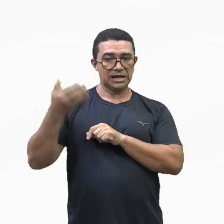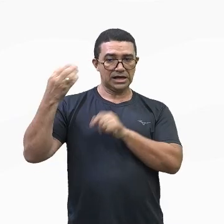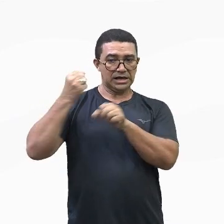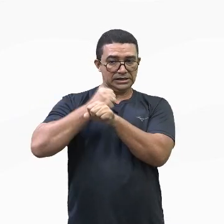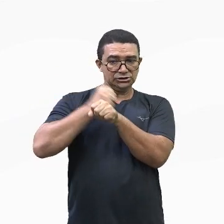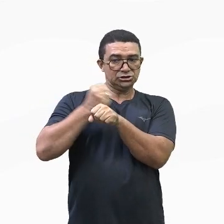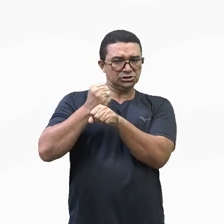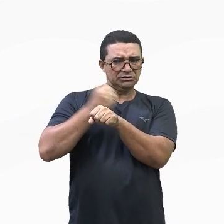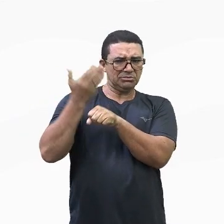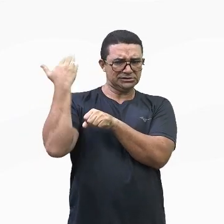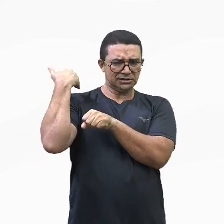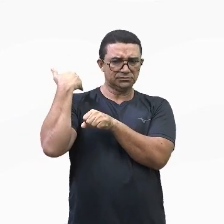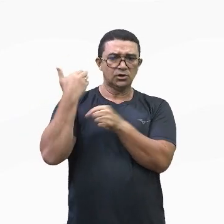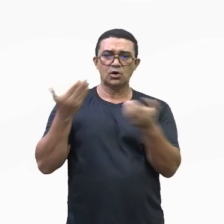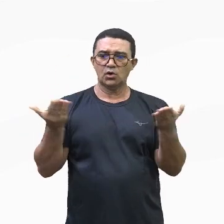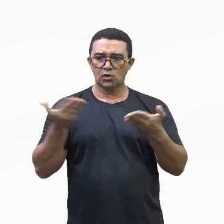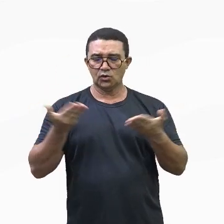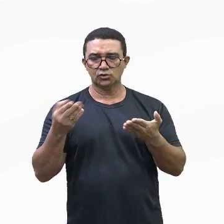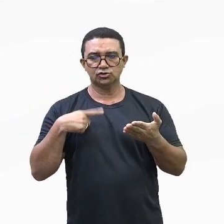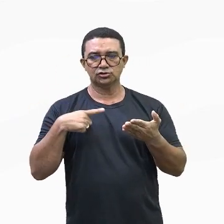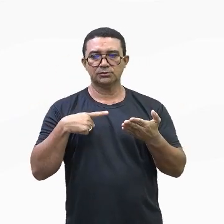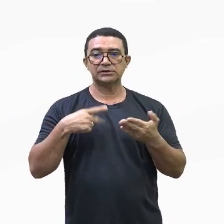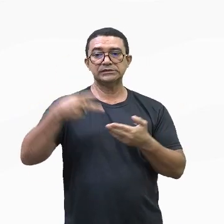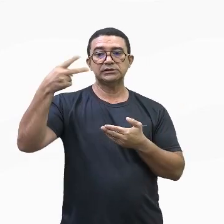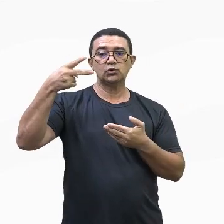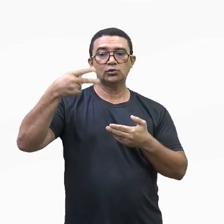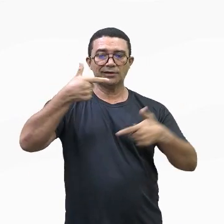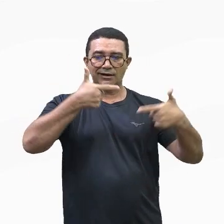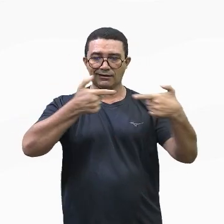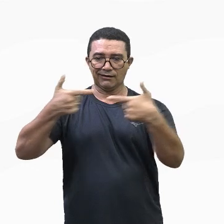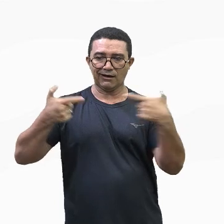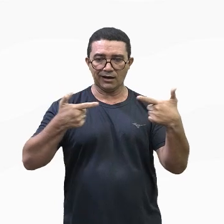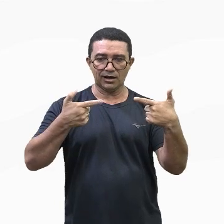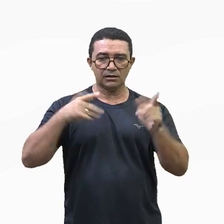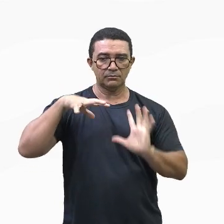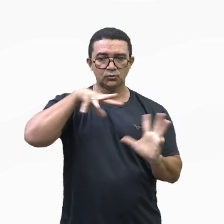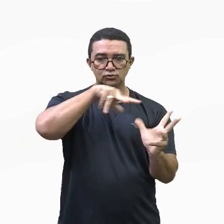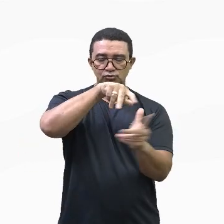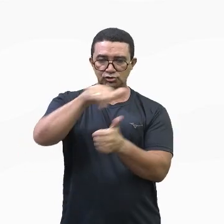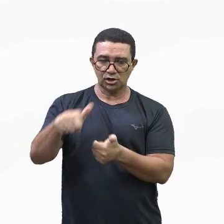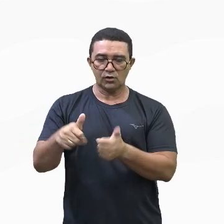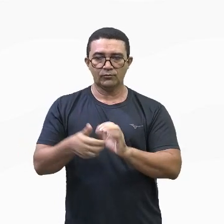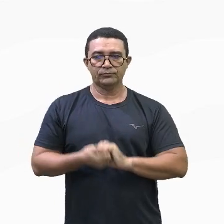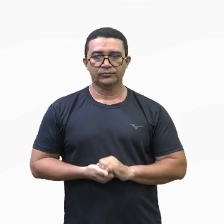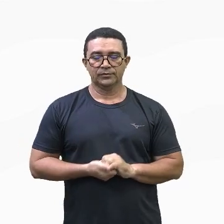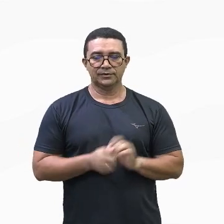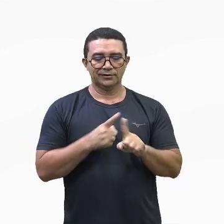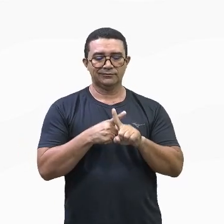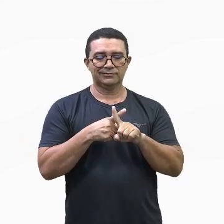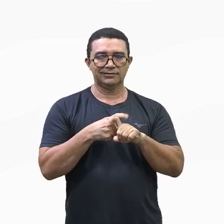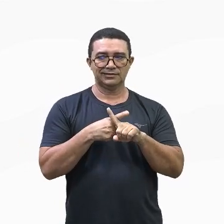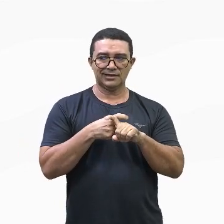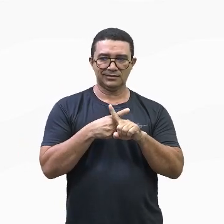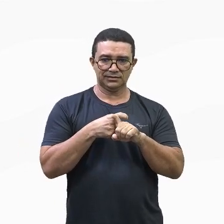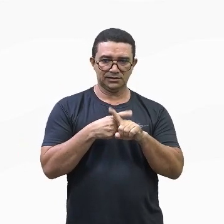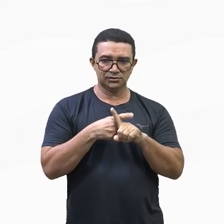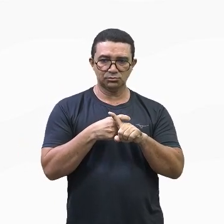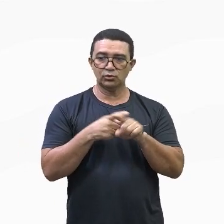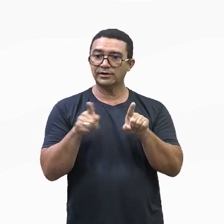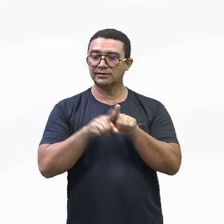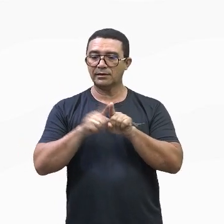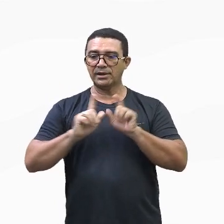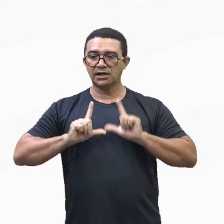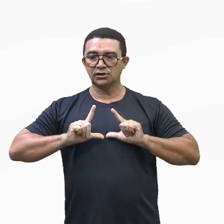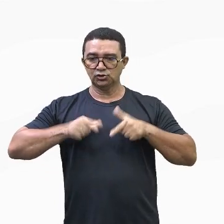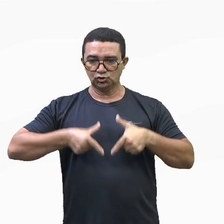história contemporânea, nós temos a Segunda Guerra Mundial, por exemplo, entre nazismo e judeus. Então, aí vocês têm bem